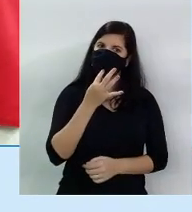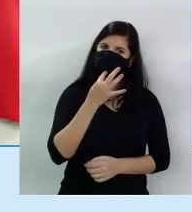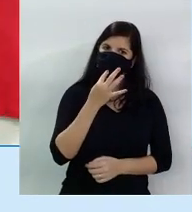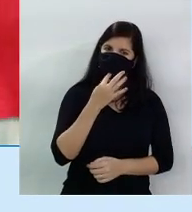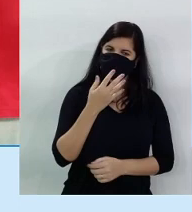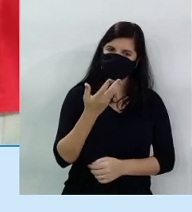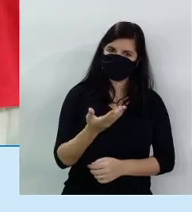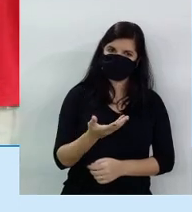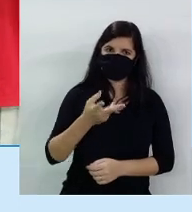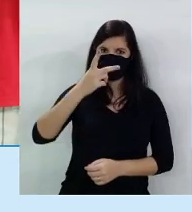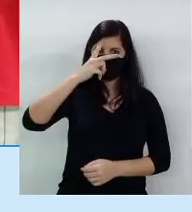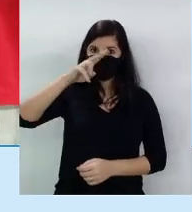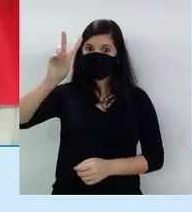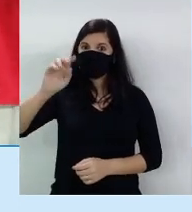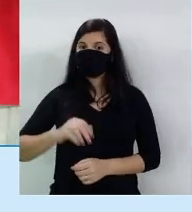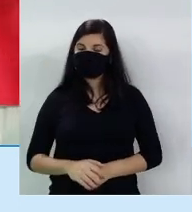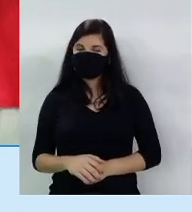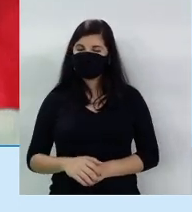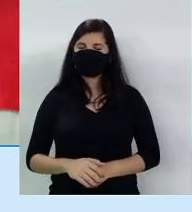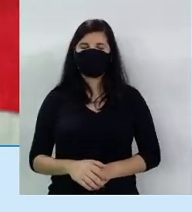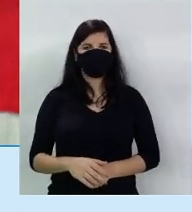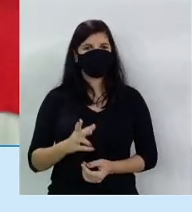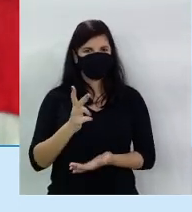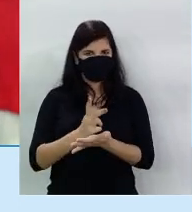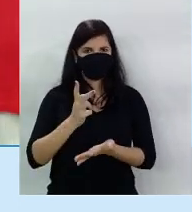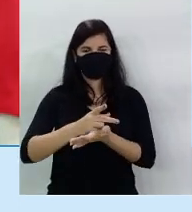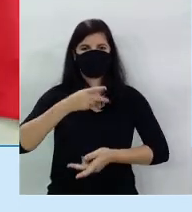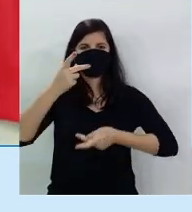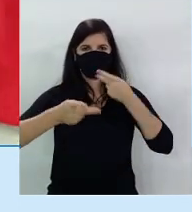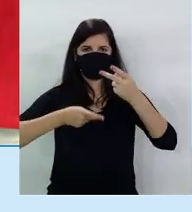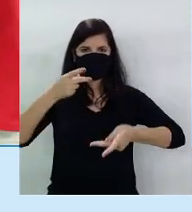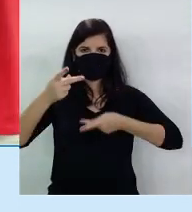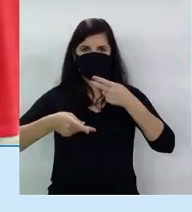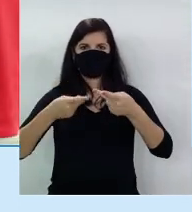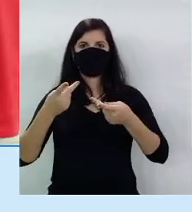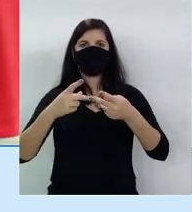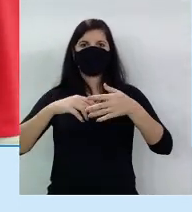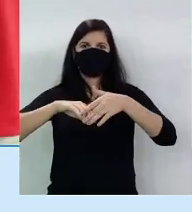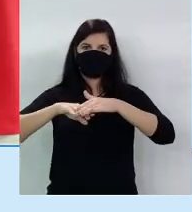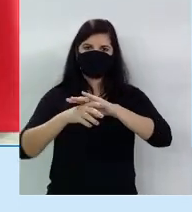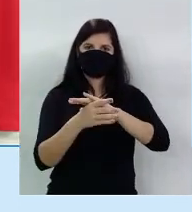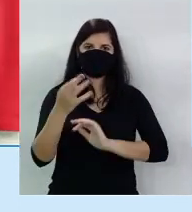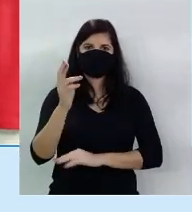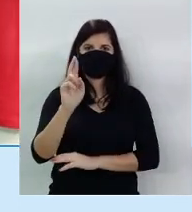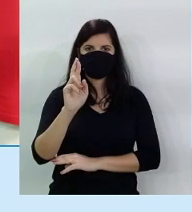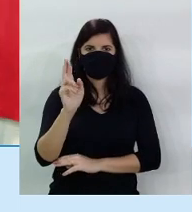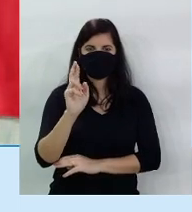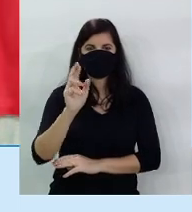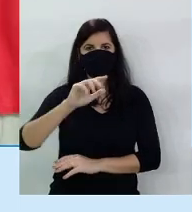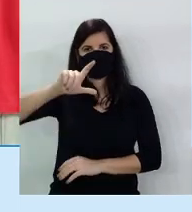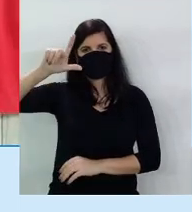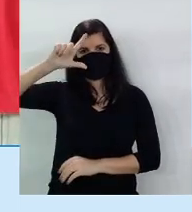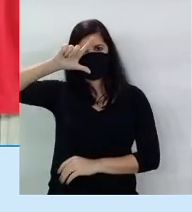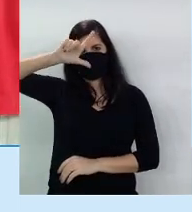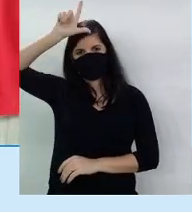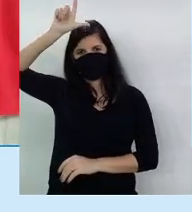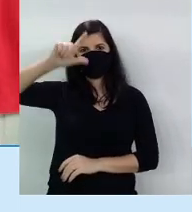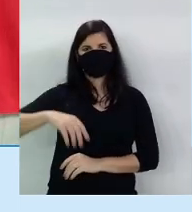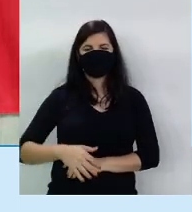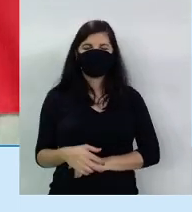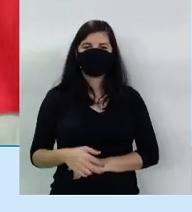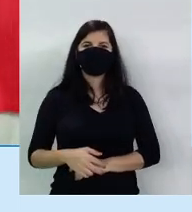conhecimento. Lembram que muitas vezes nós falamos que as tradições religiosas têm os seus líderes,